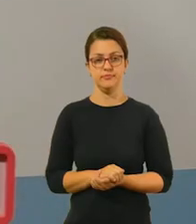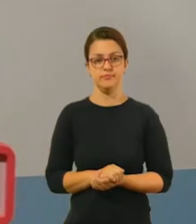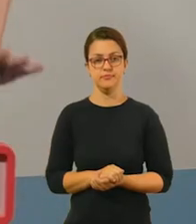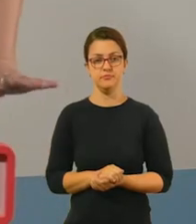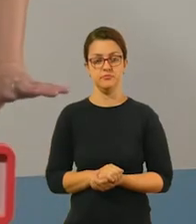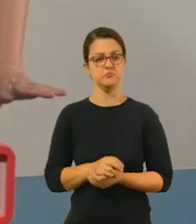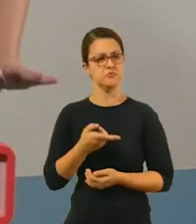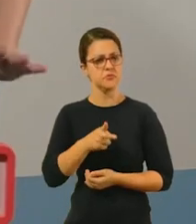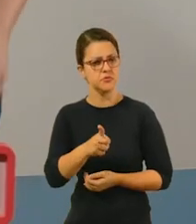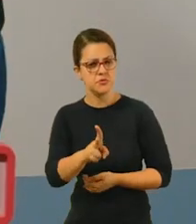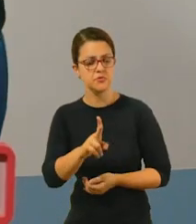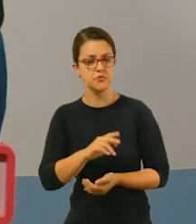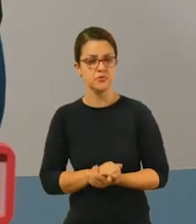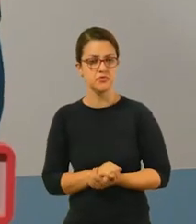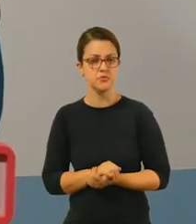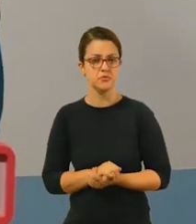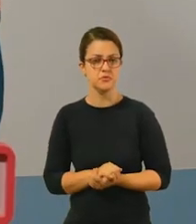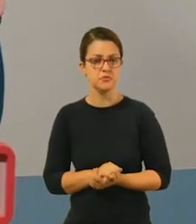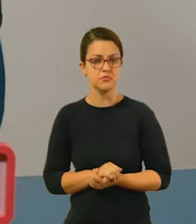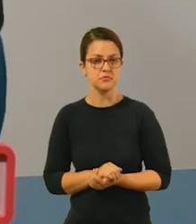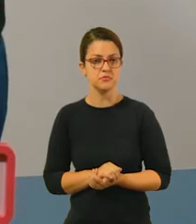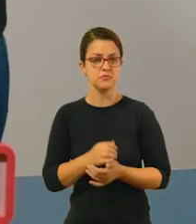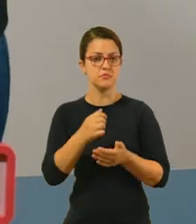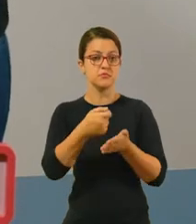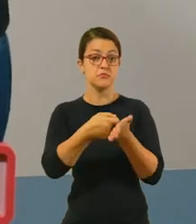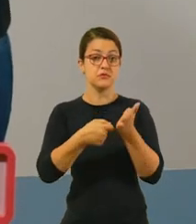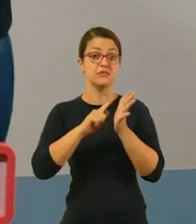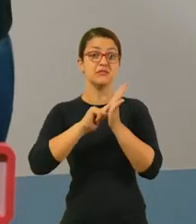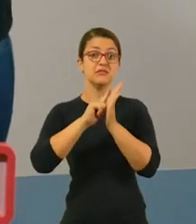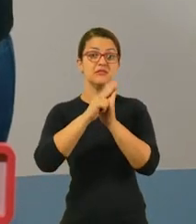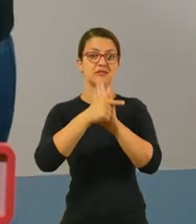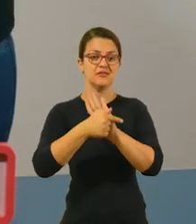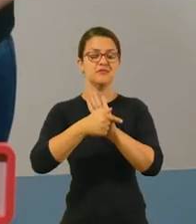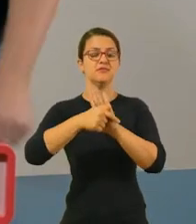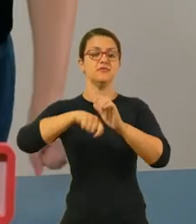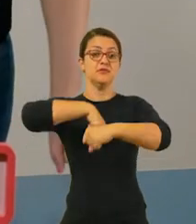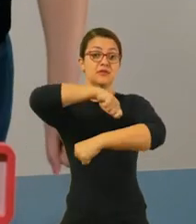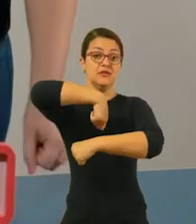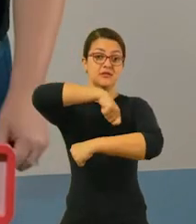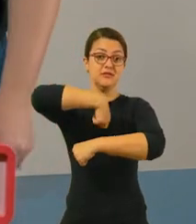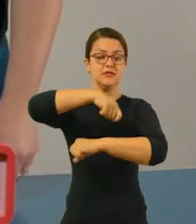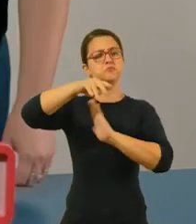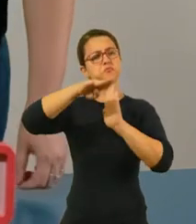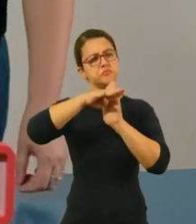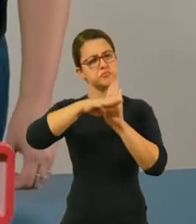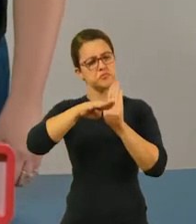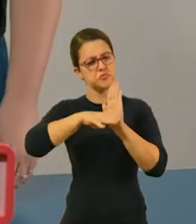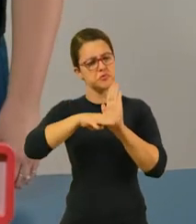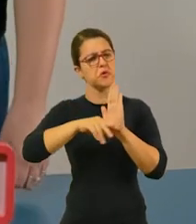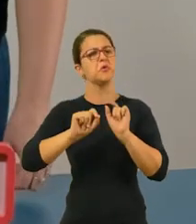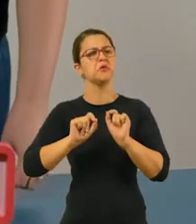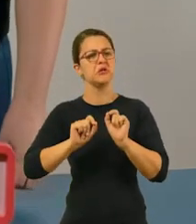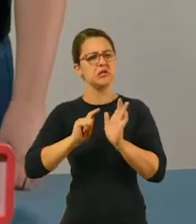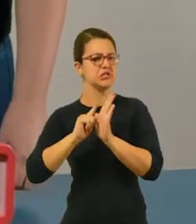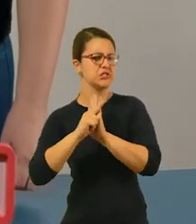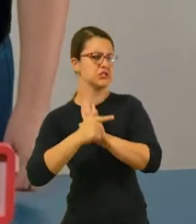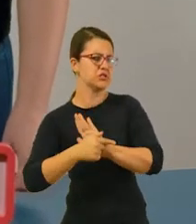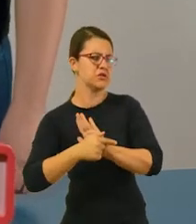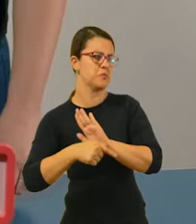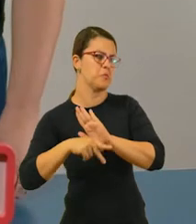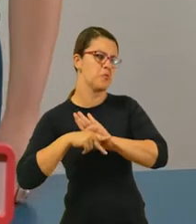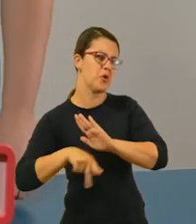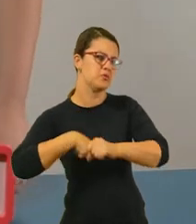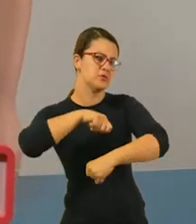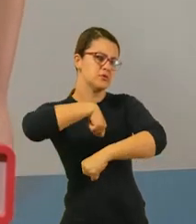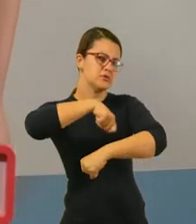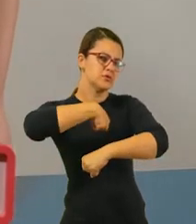Em língua portuguesa, nós vamos dar continuidade ao gênero textual receita. Vamos antes explicar o que é esse gênero